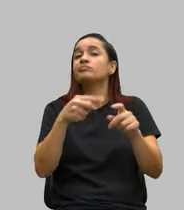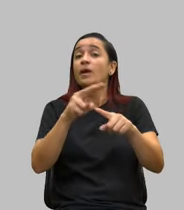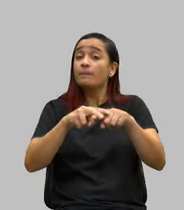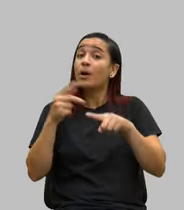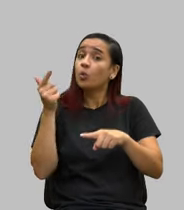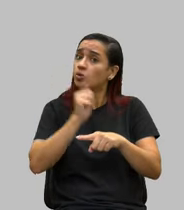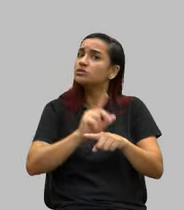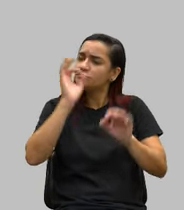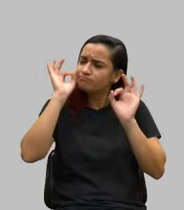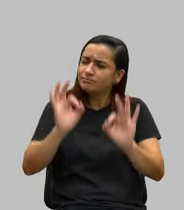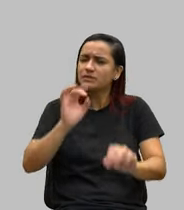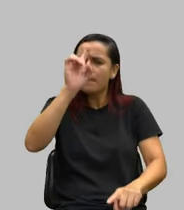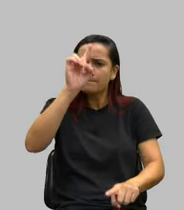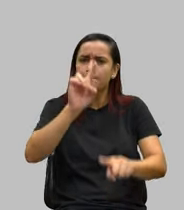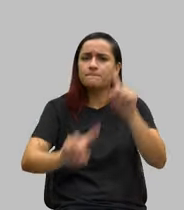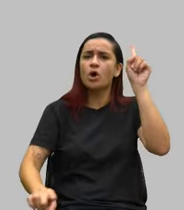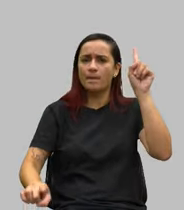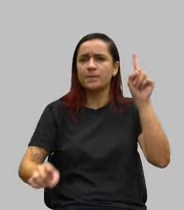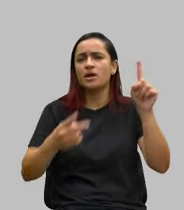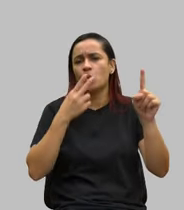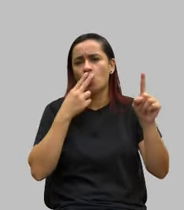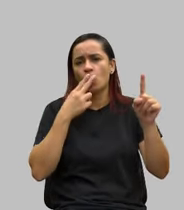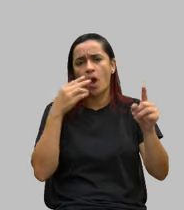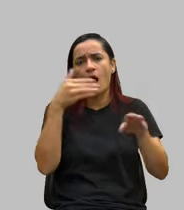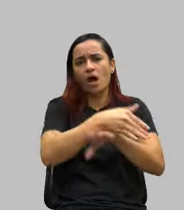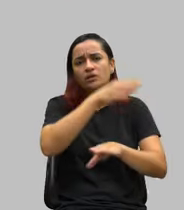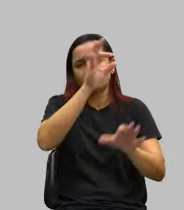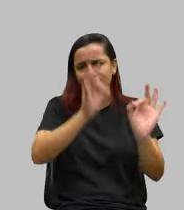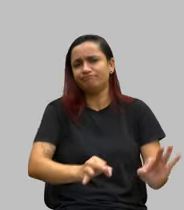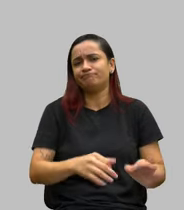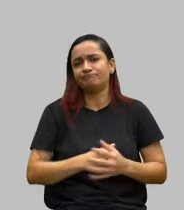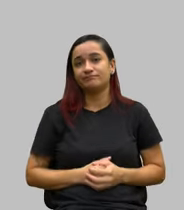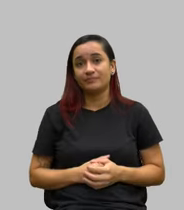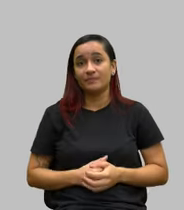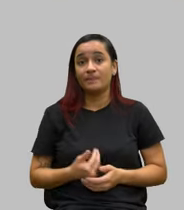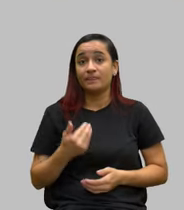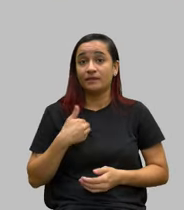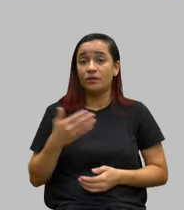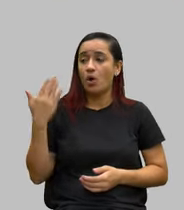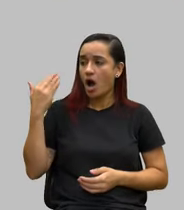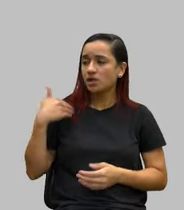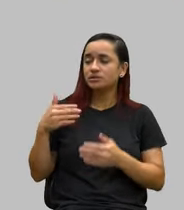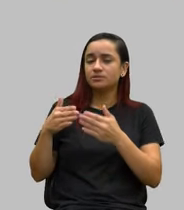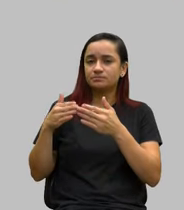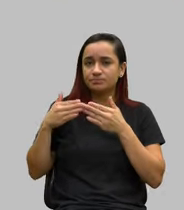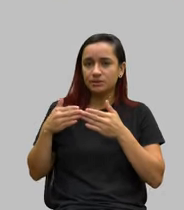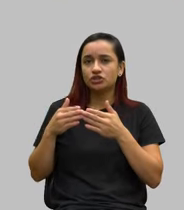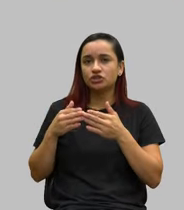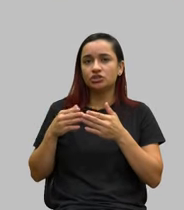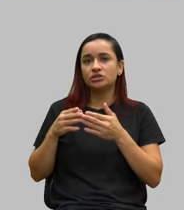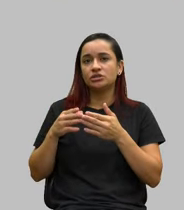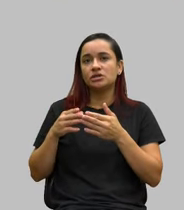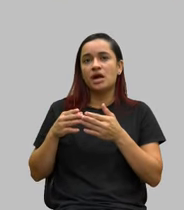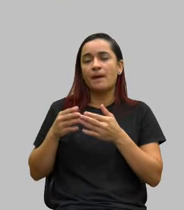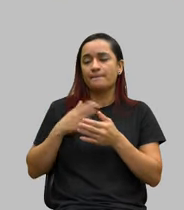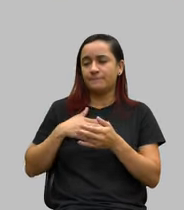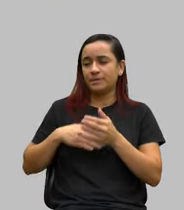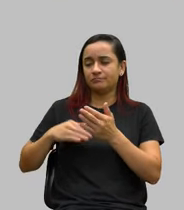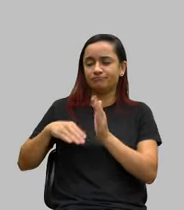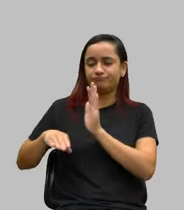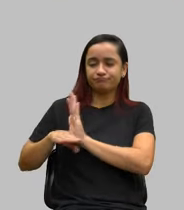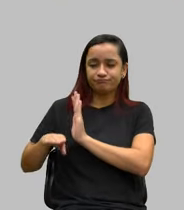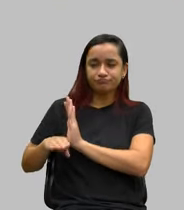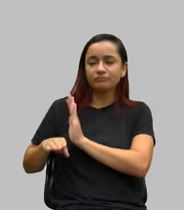proibir de uma vez por todas eu pedia a minha assessora que imprimisse uma matéria eh